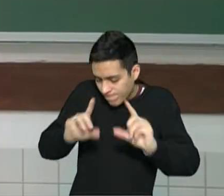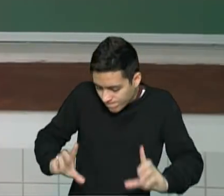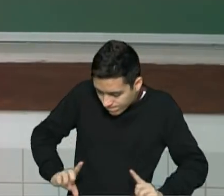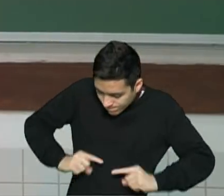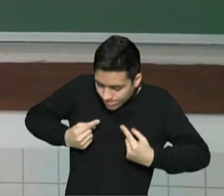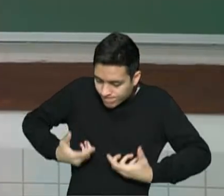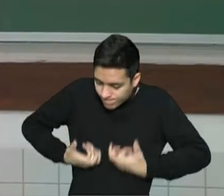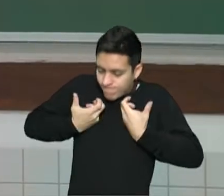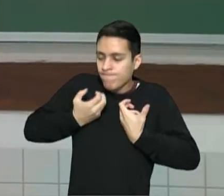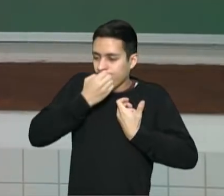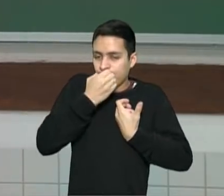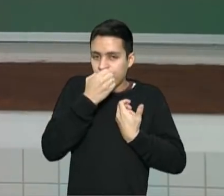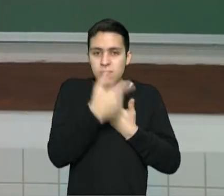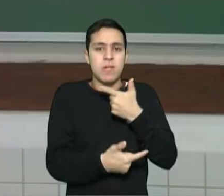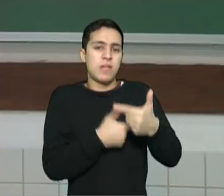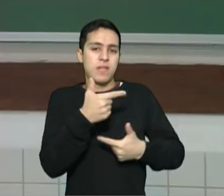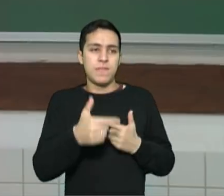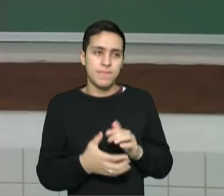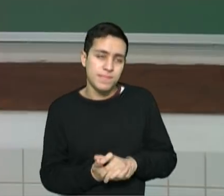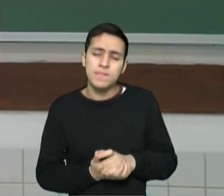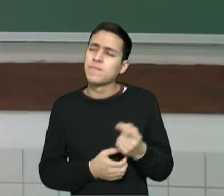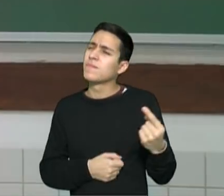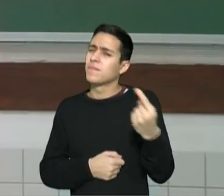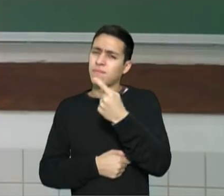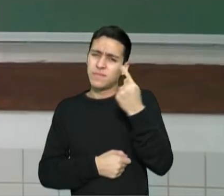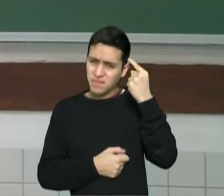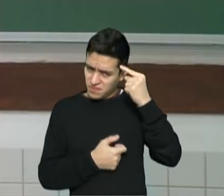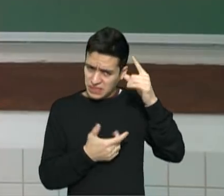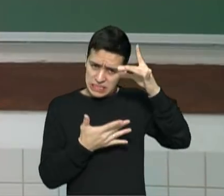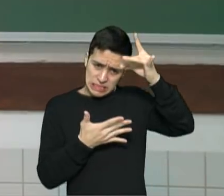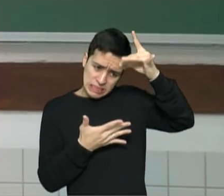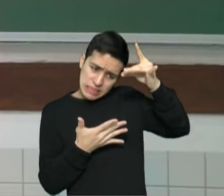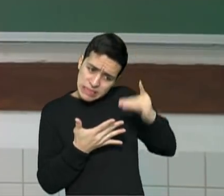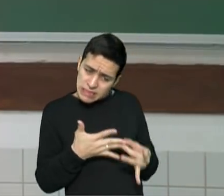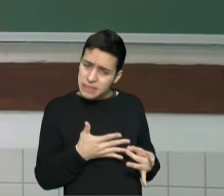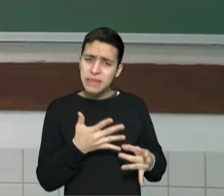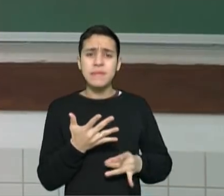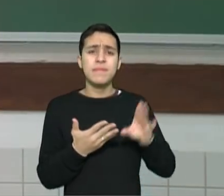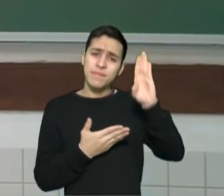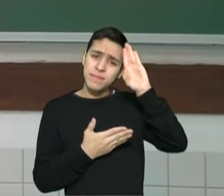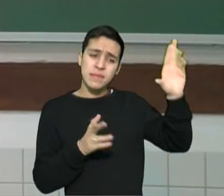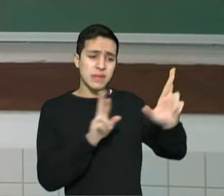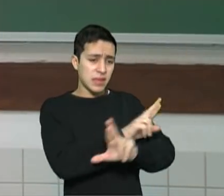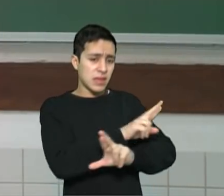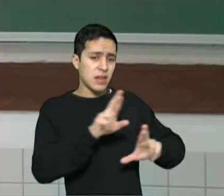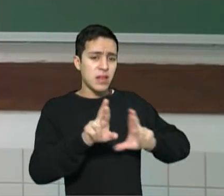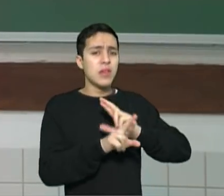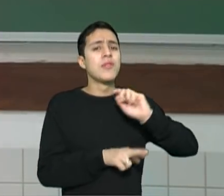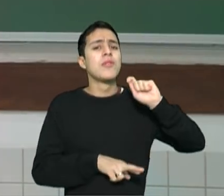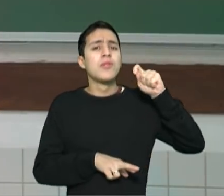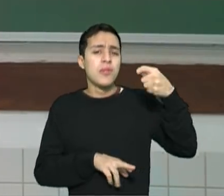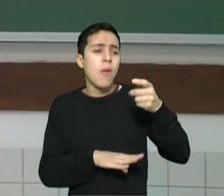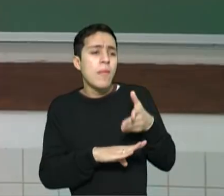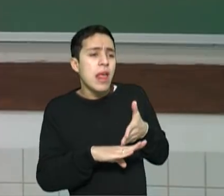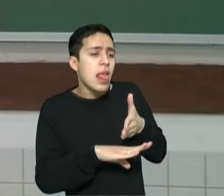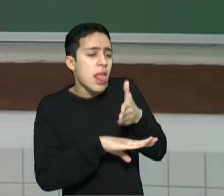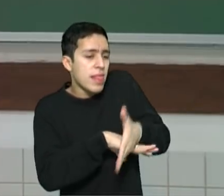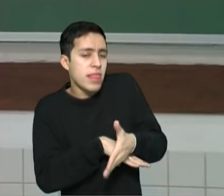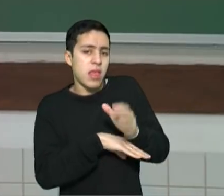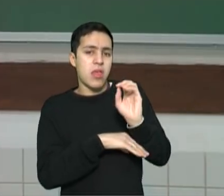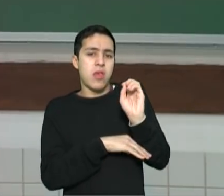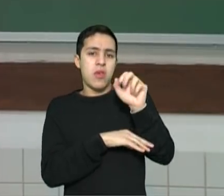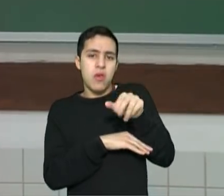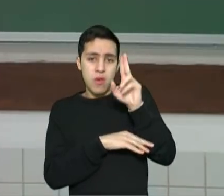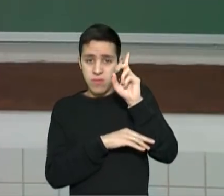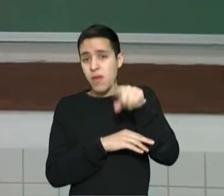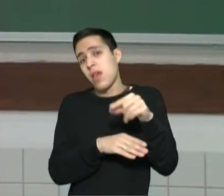trabalho. Aqui eu destaquei alguns itens que são os principais ligados principalmente à entrada na ONU. Então, o princípio